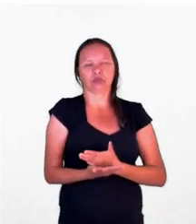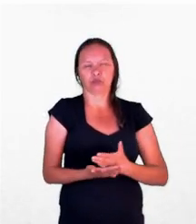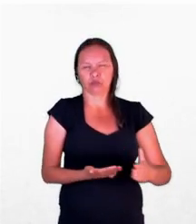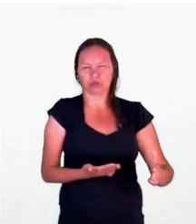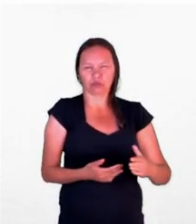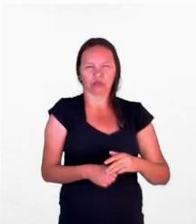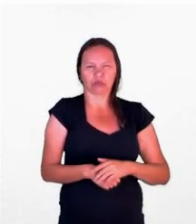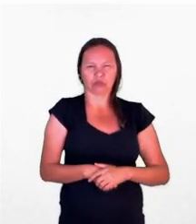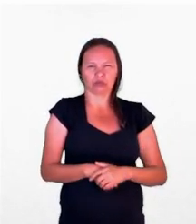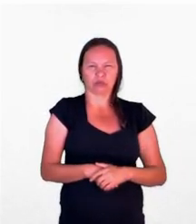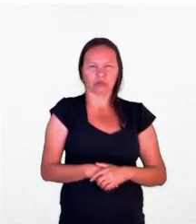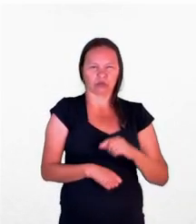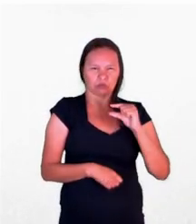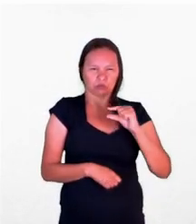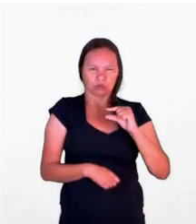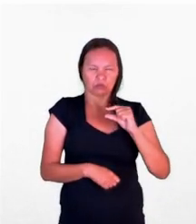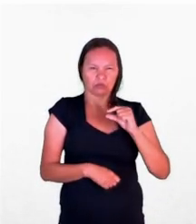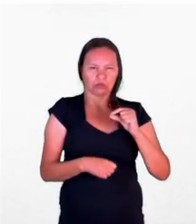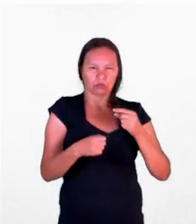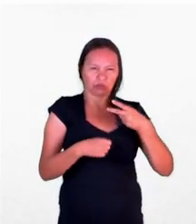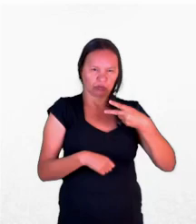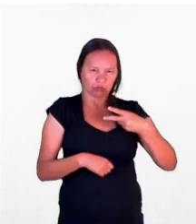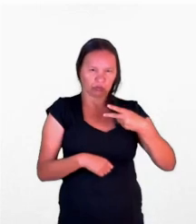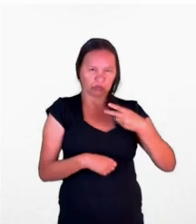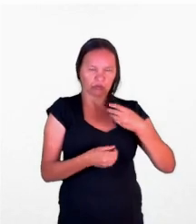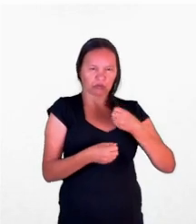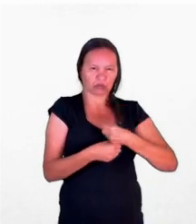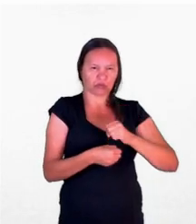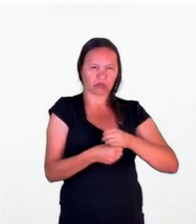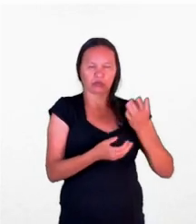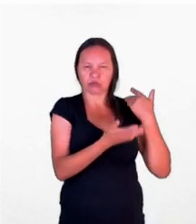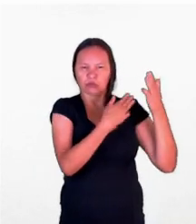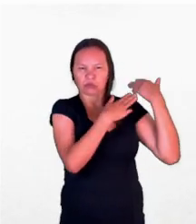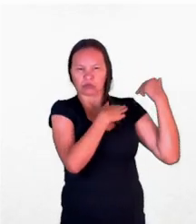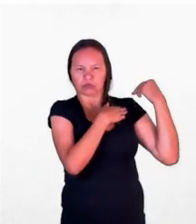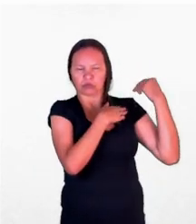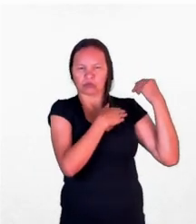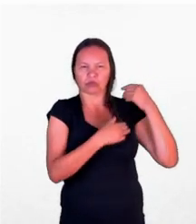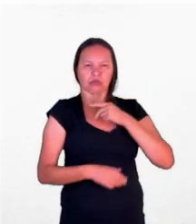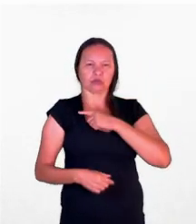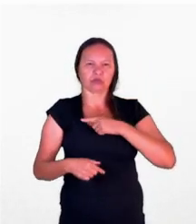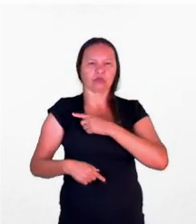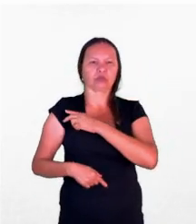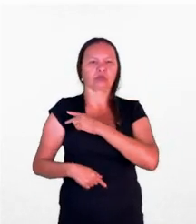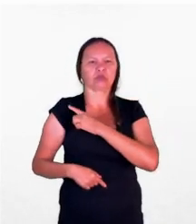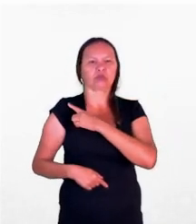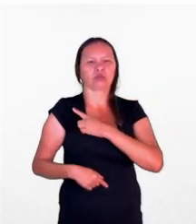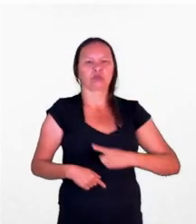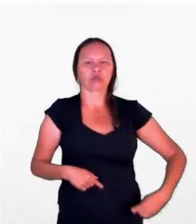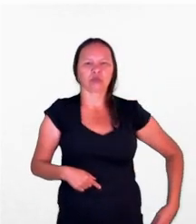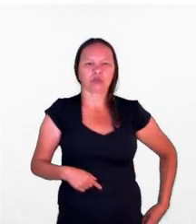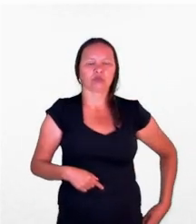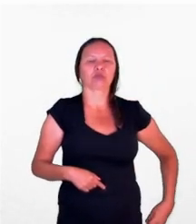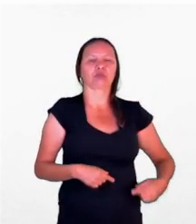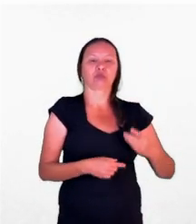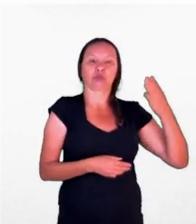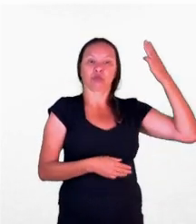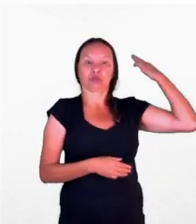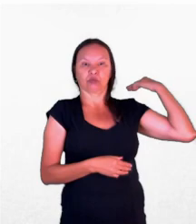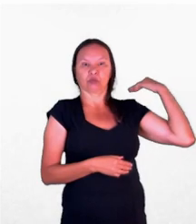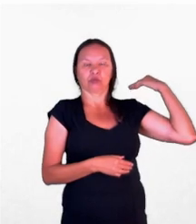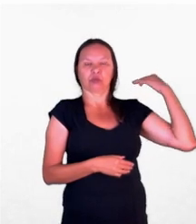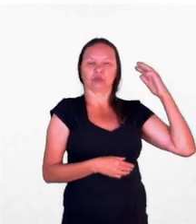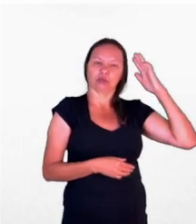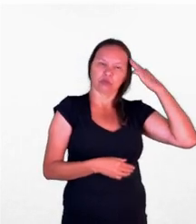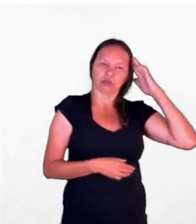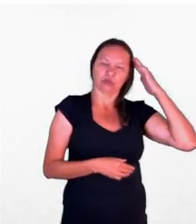a pouco mais de 2 anos então acho que era a governo acho que agora a gente precisa pensar também que eh acho que o